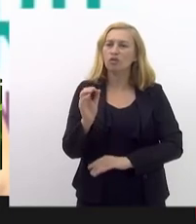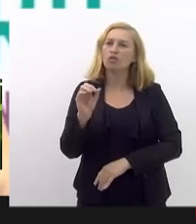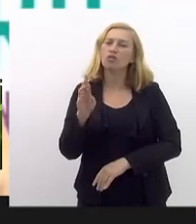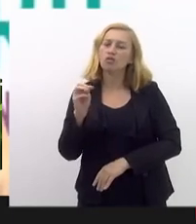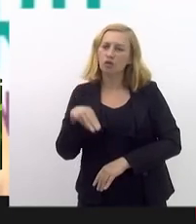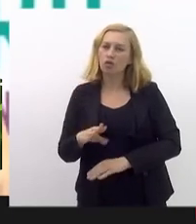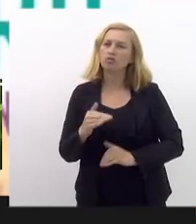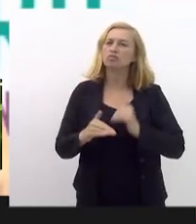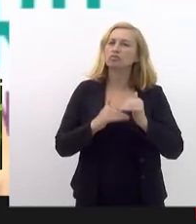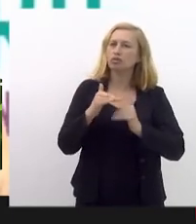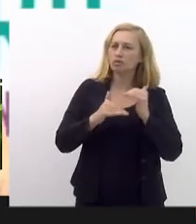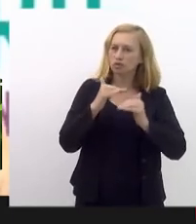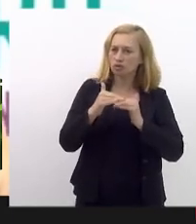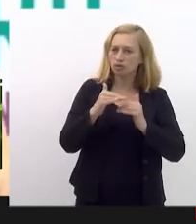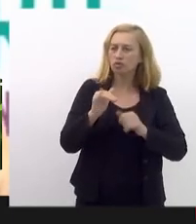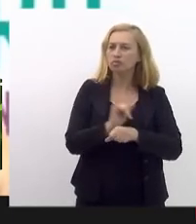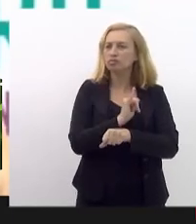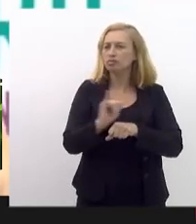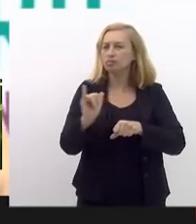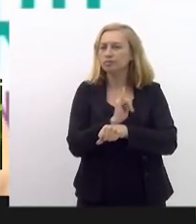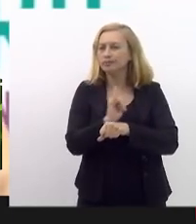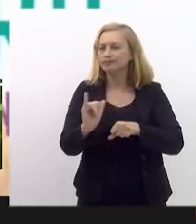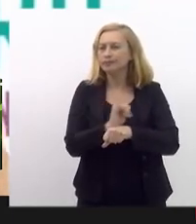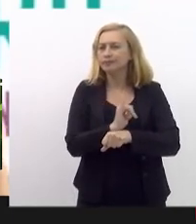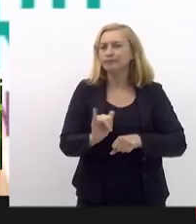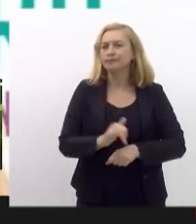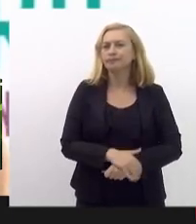de Desenvolvimento Estratégico.